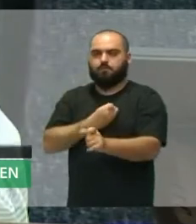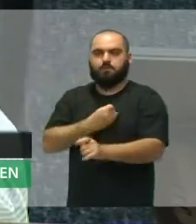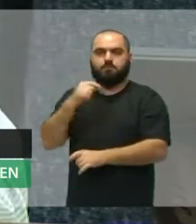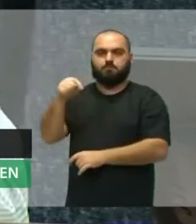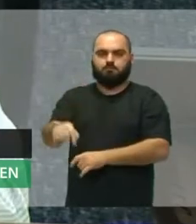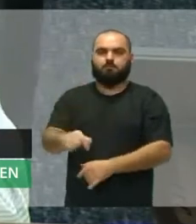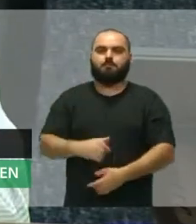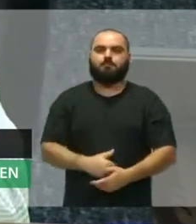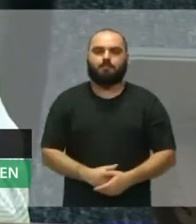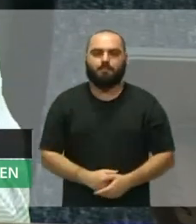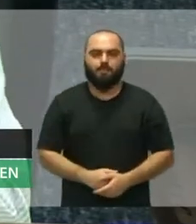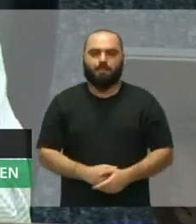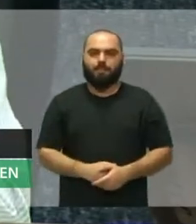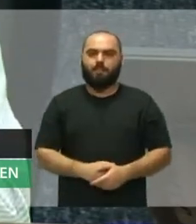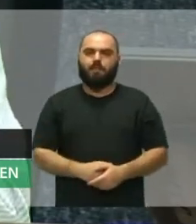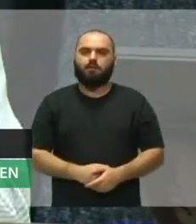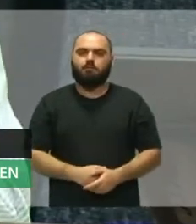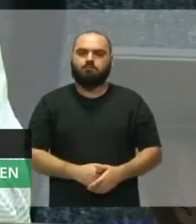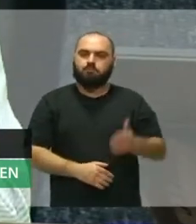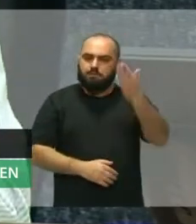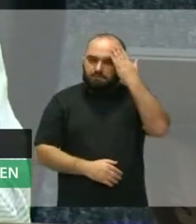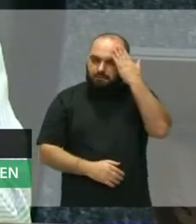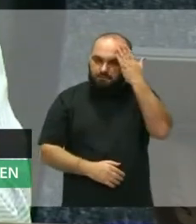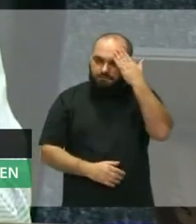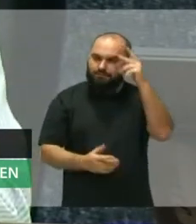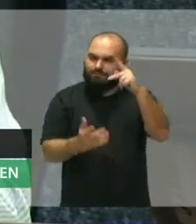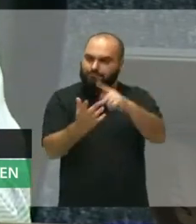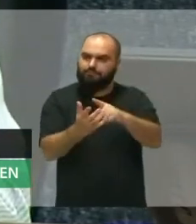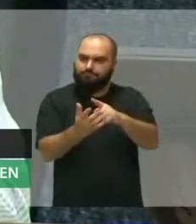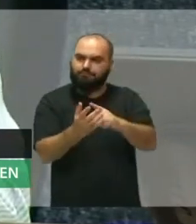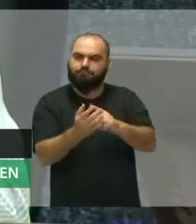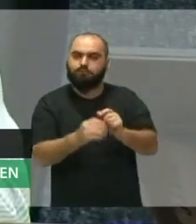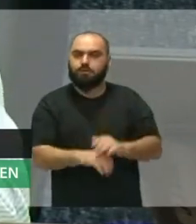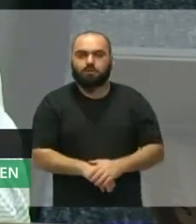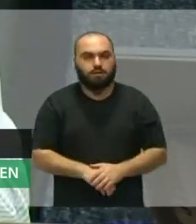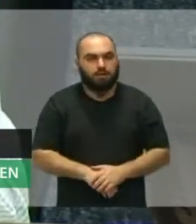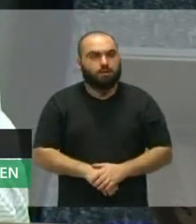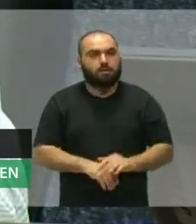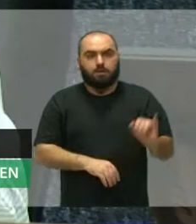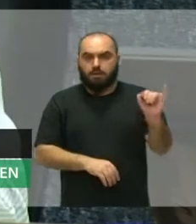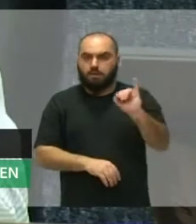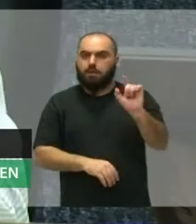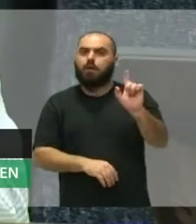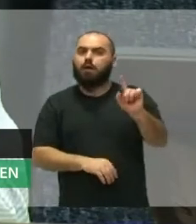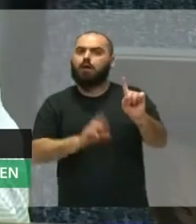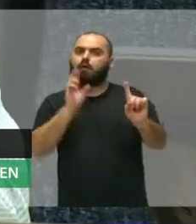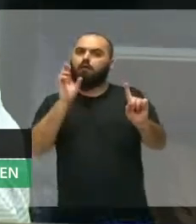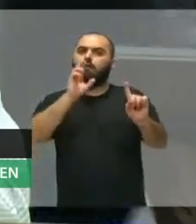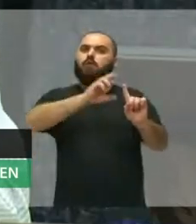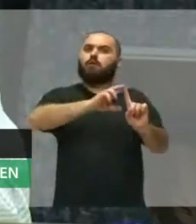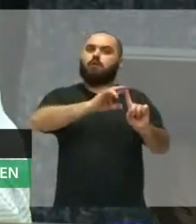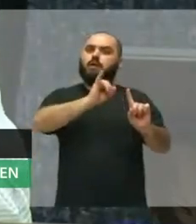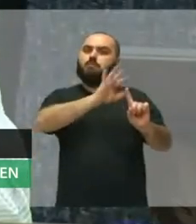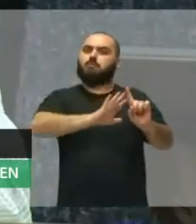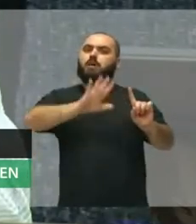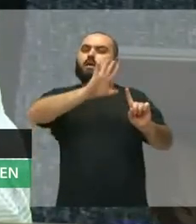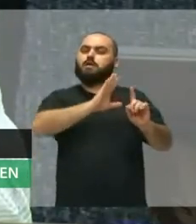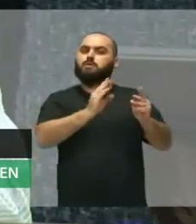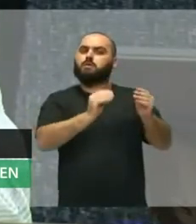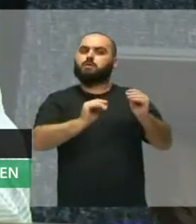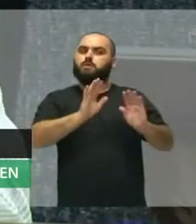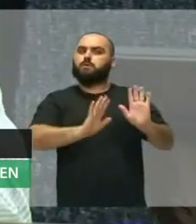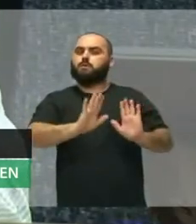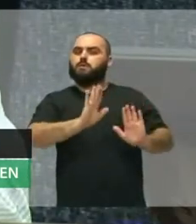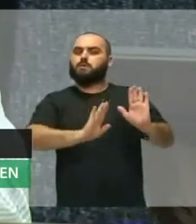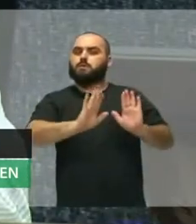Nós sabemos que quando nós somos referência, nossa imagem fica muito sensível